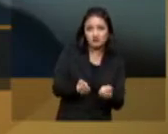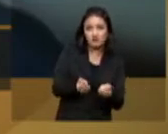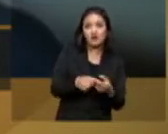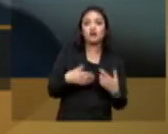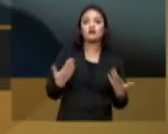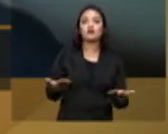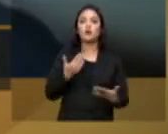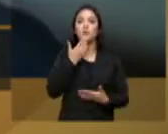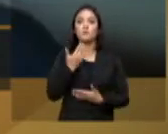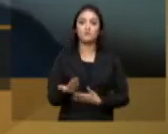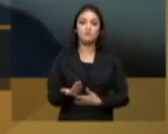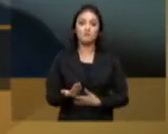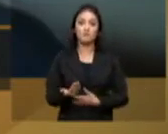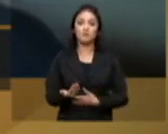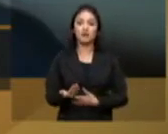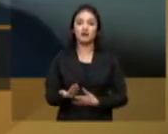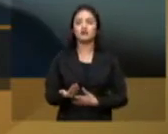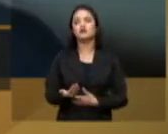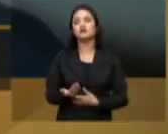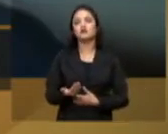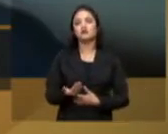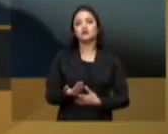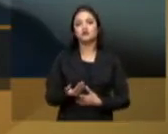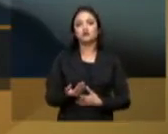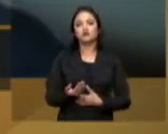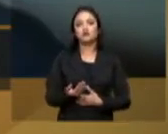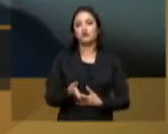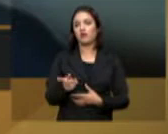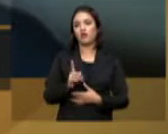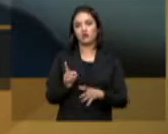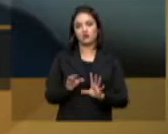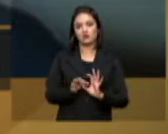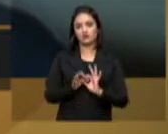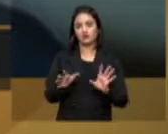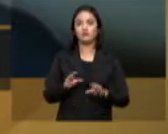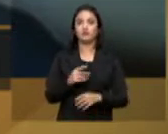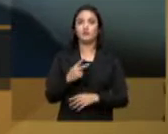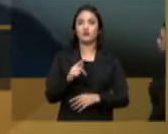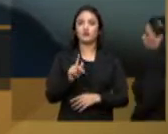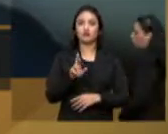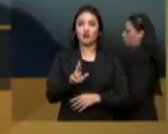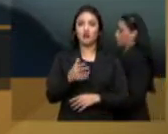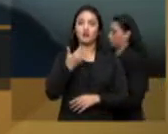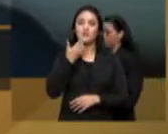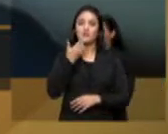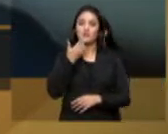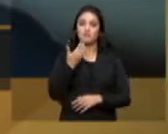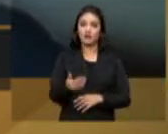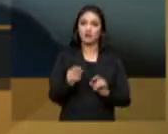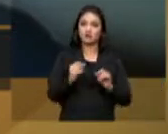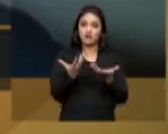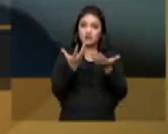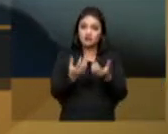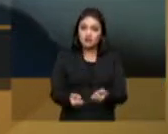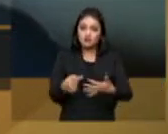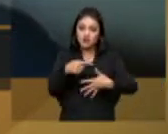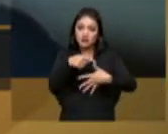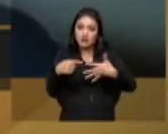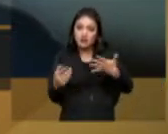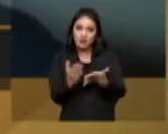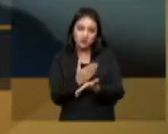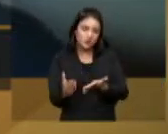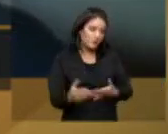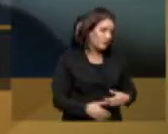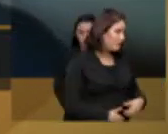seja negado o provimento, obviamente. A PGR opina no mérito pelo conhecimento parcial do apelo